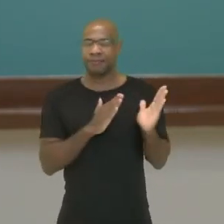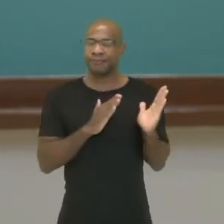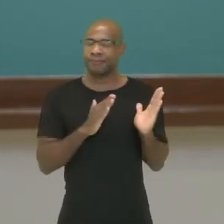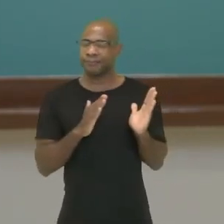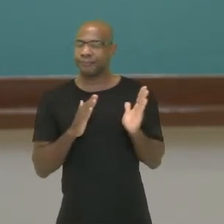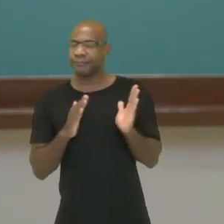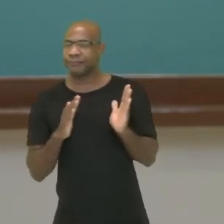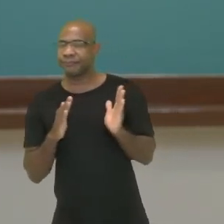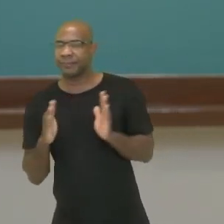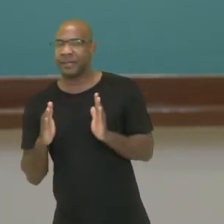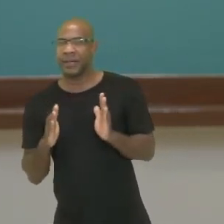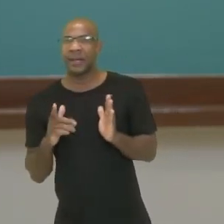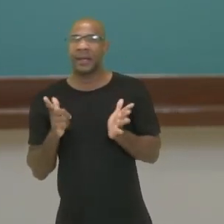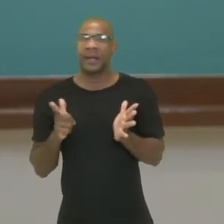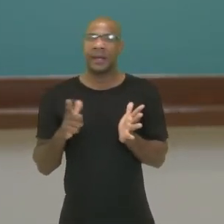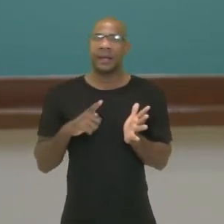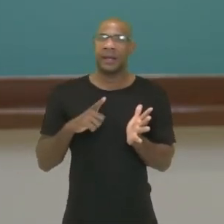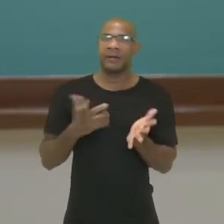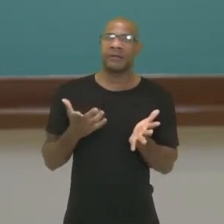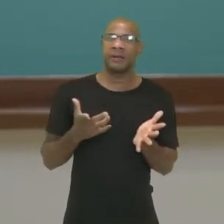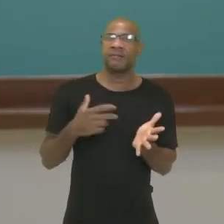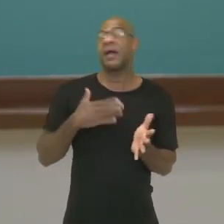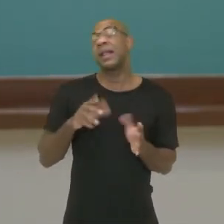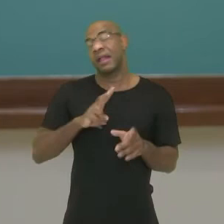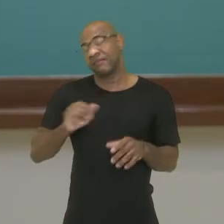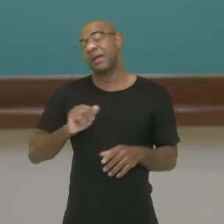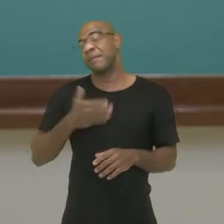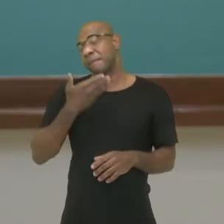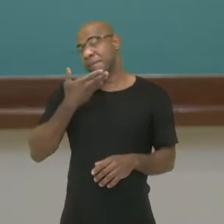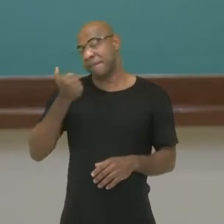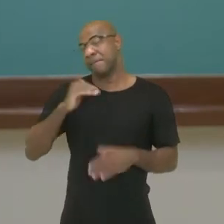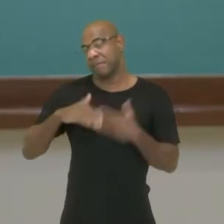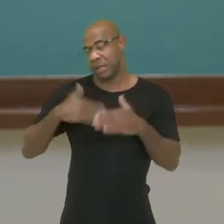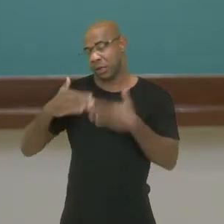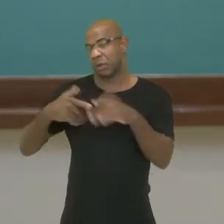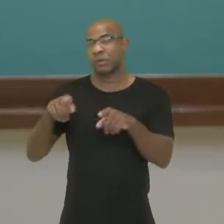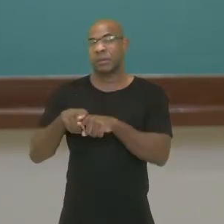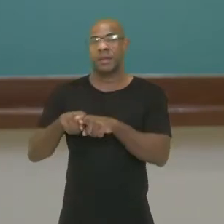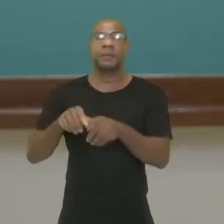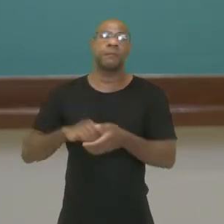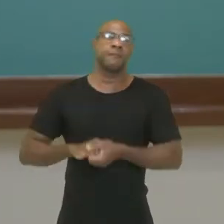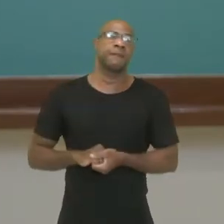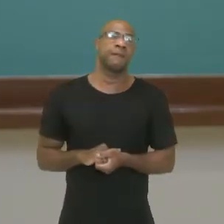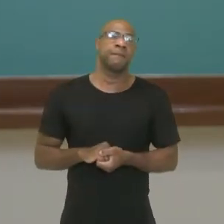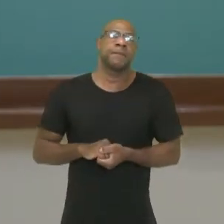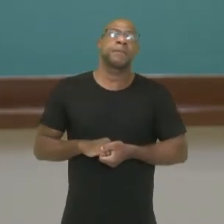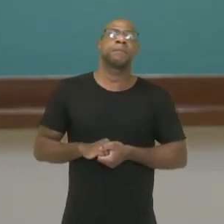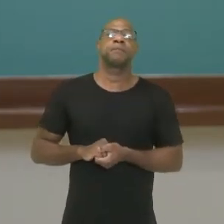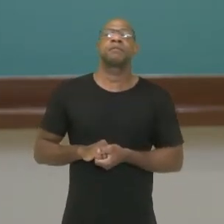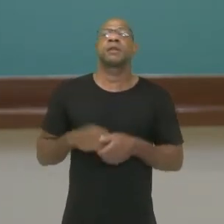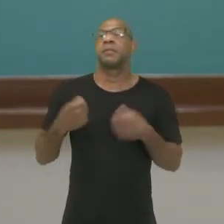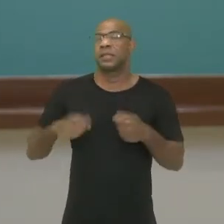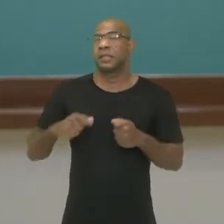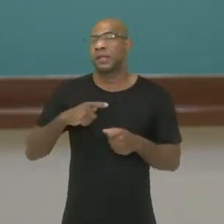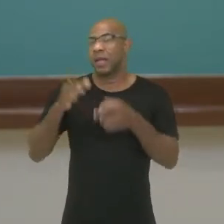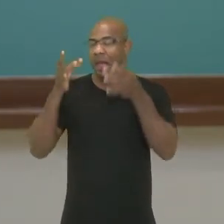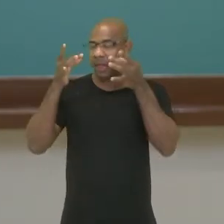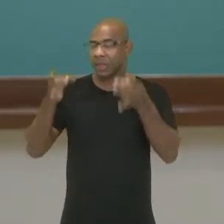se, assim, melhorando, vamos dizer assim, certo? Então, um tema muito delicado, a gente tem que prestar bastante atenção.